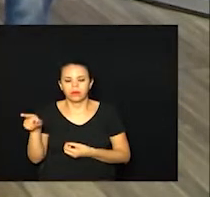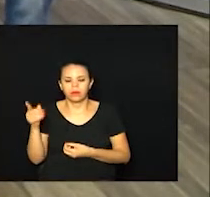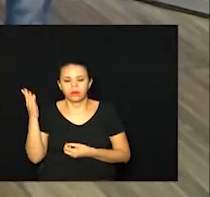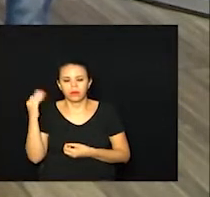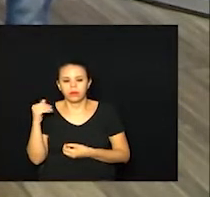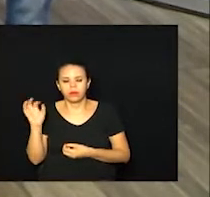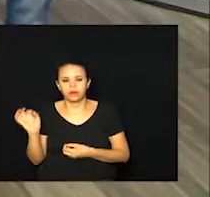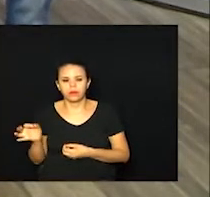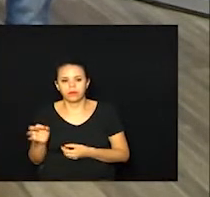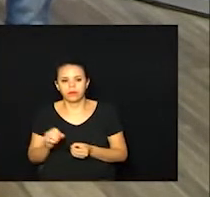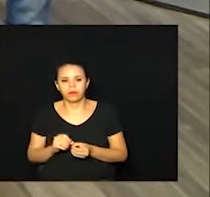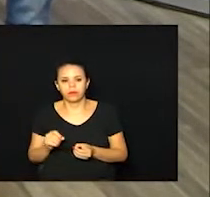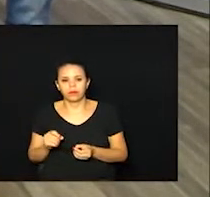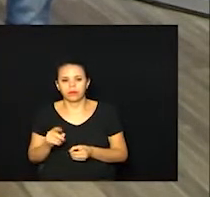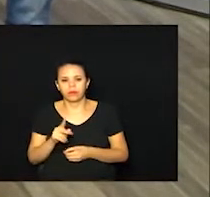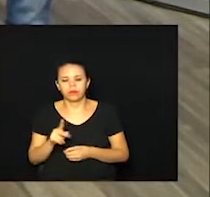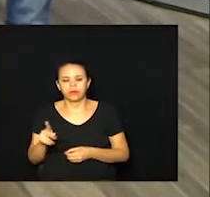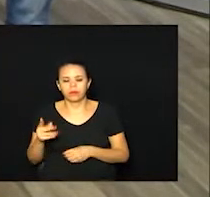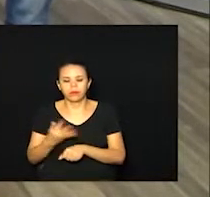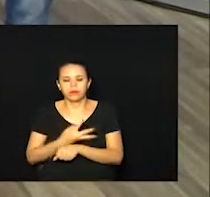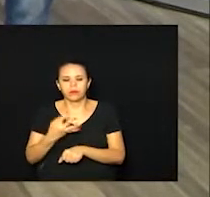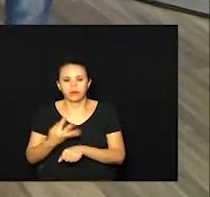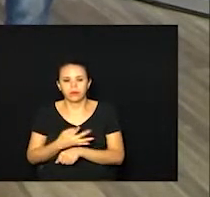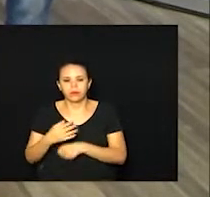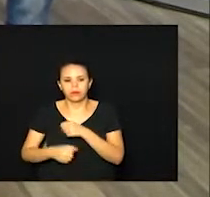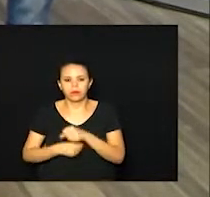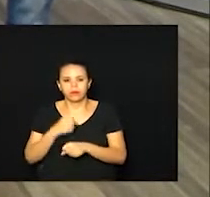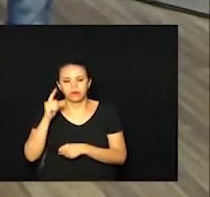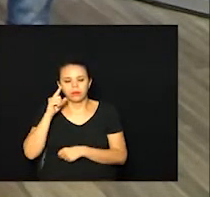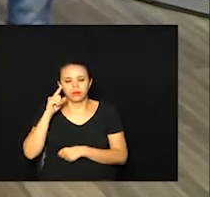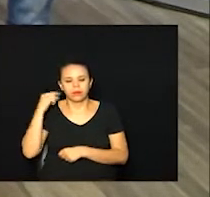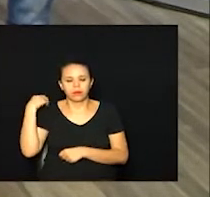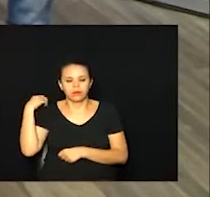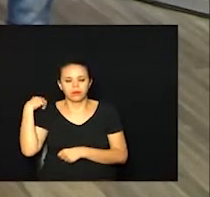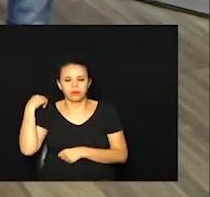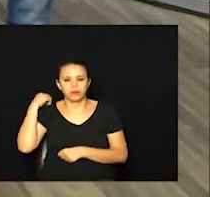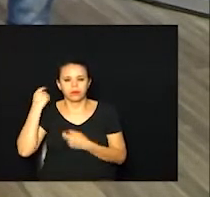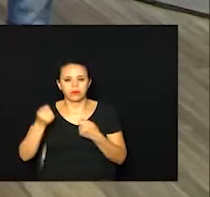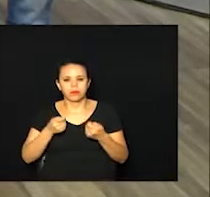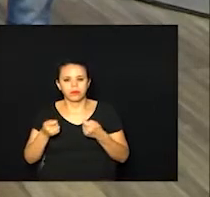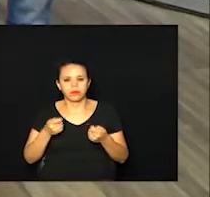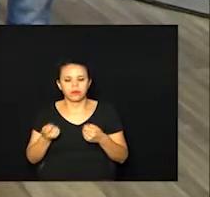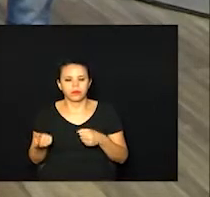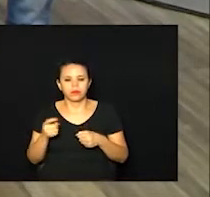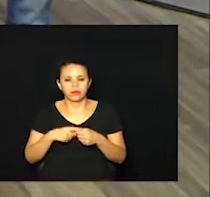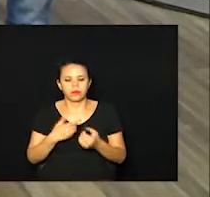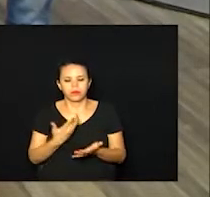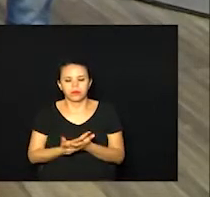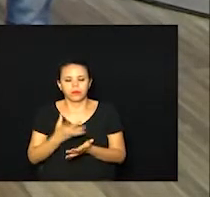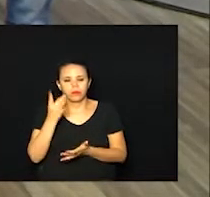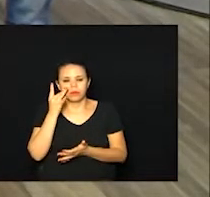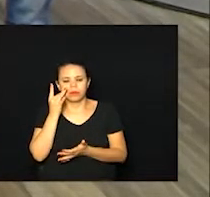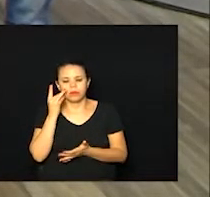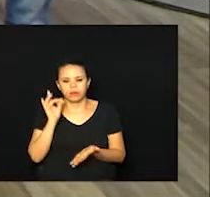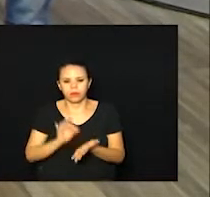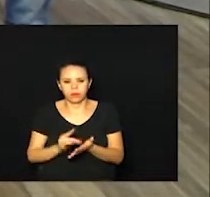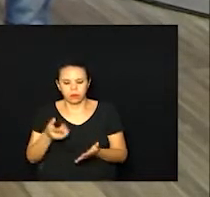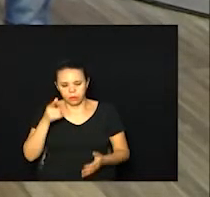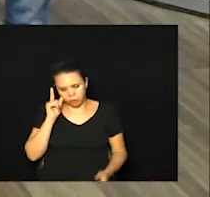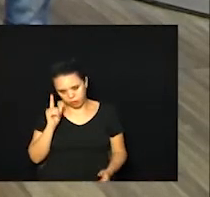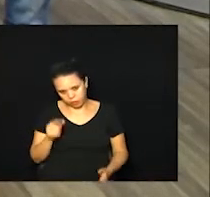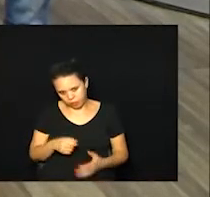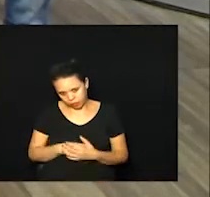sabe exatamente o que nós professores passamos todos os dias. Como lidar com este retorno às aulas que foi confirmado